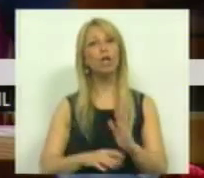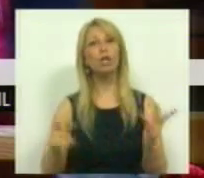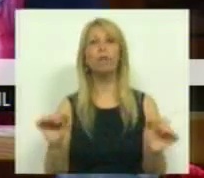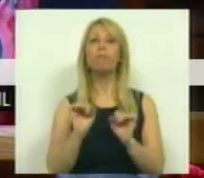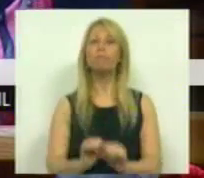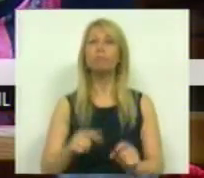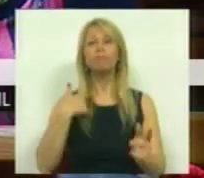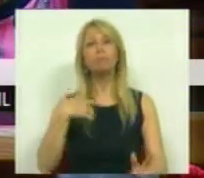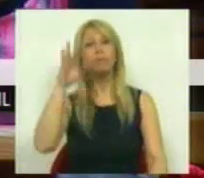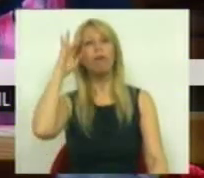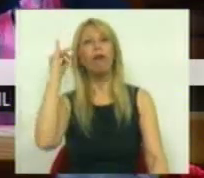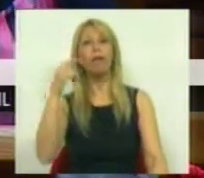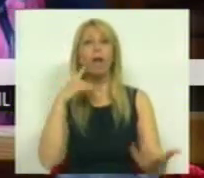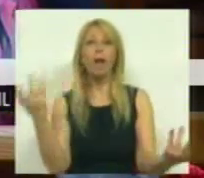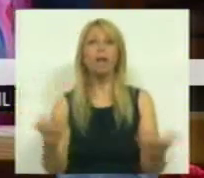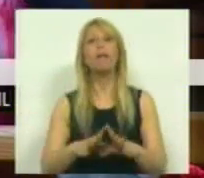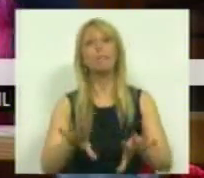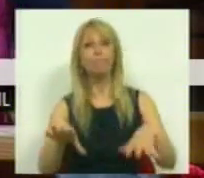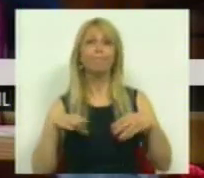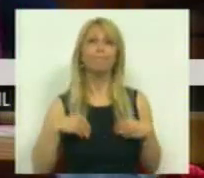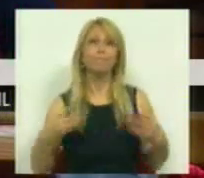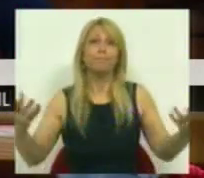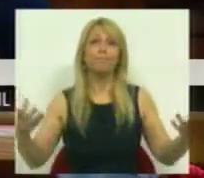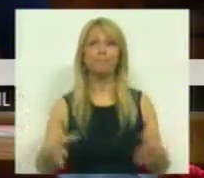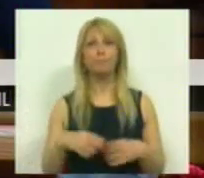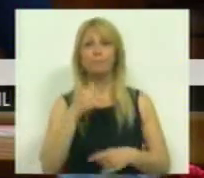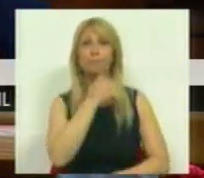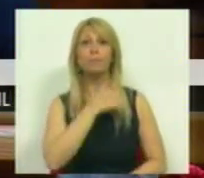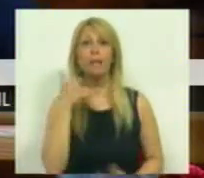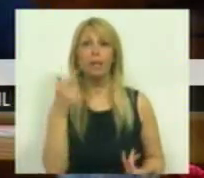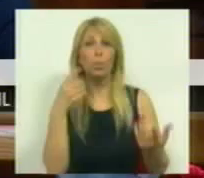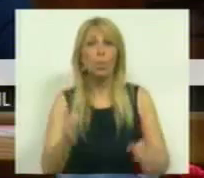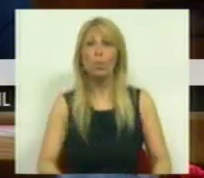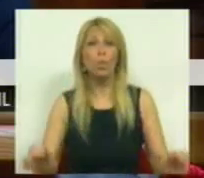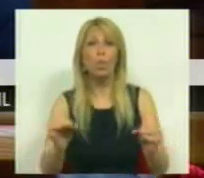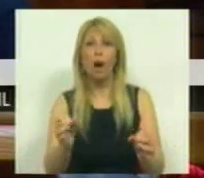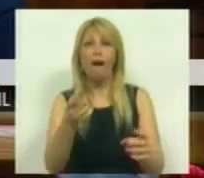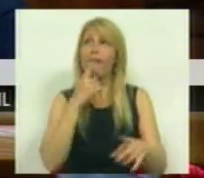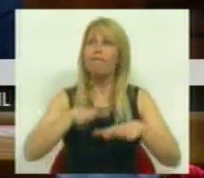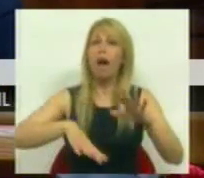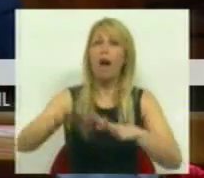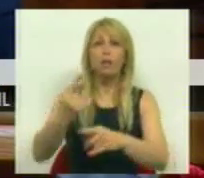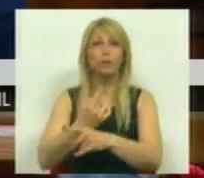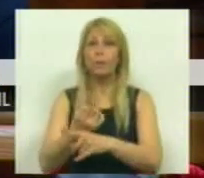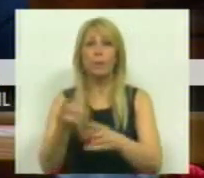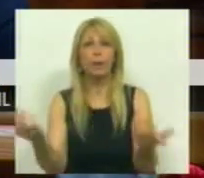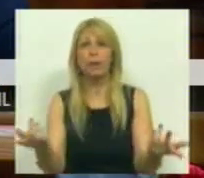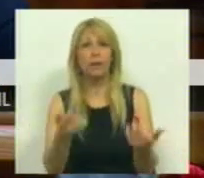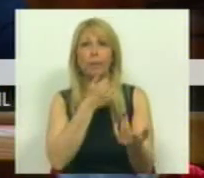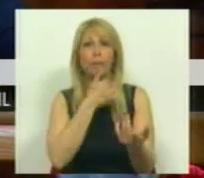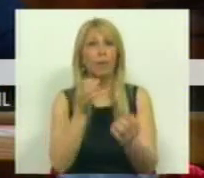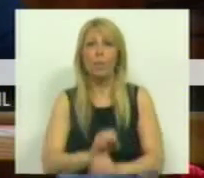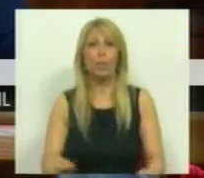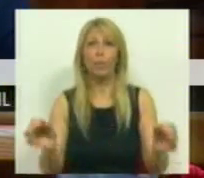da fatalidade e do conformismo, onde não há nada a fazer, mas onde se instala o